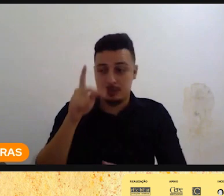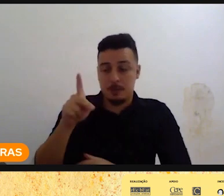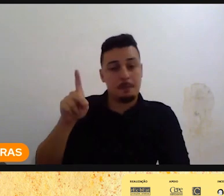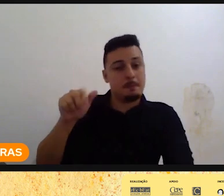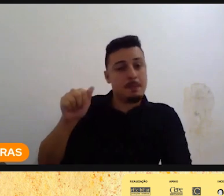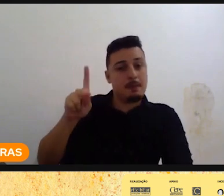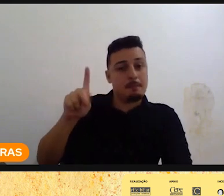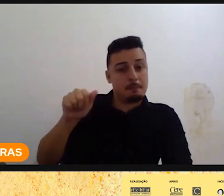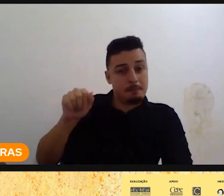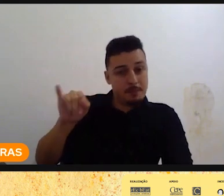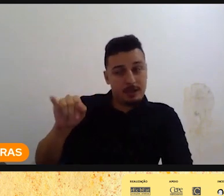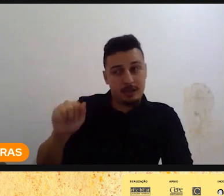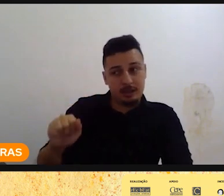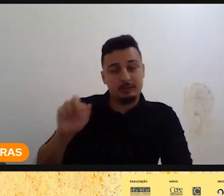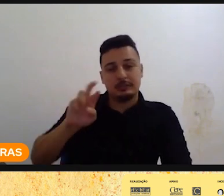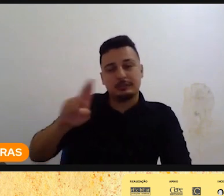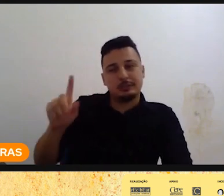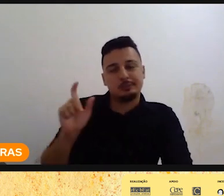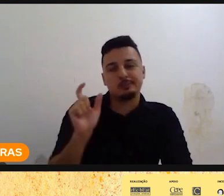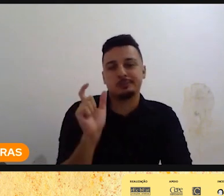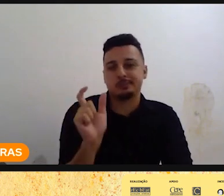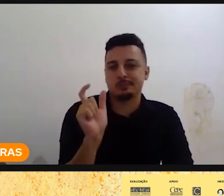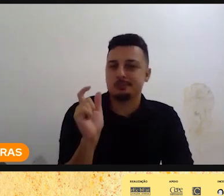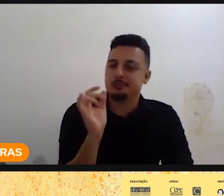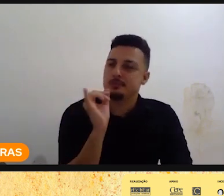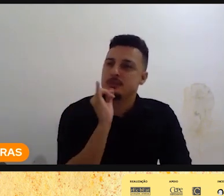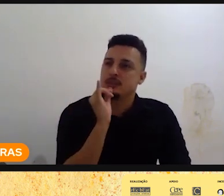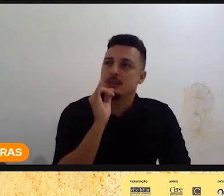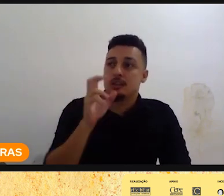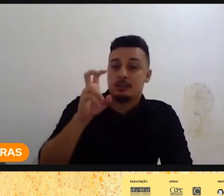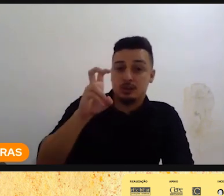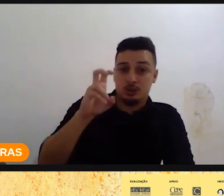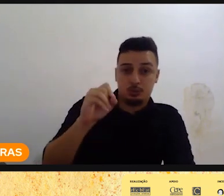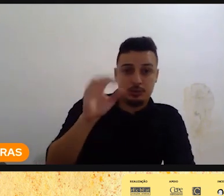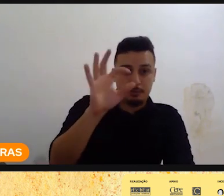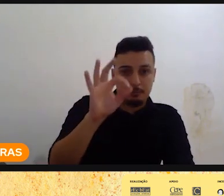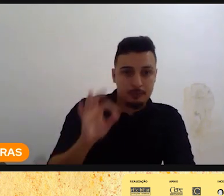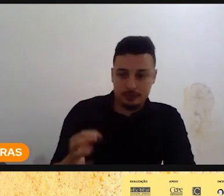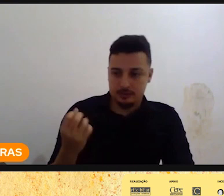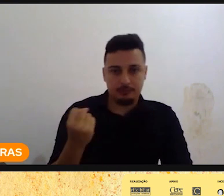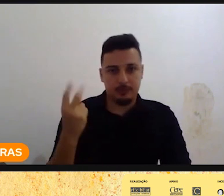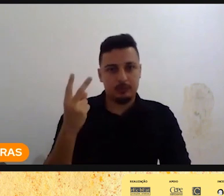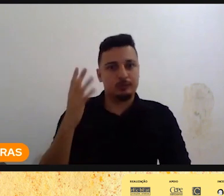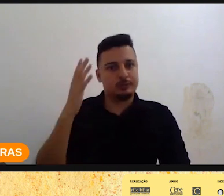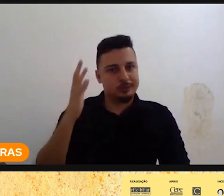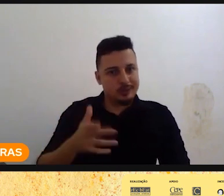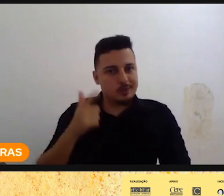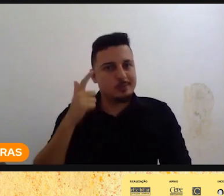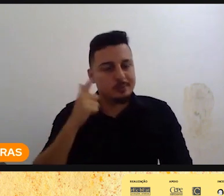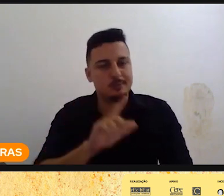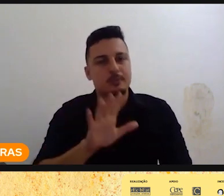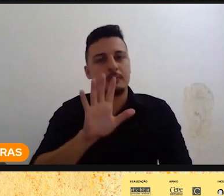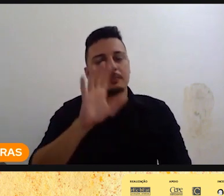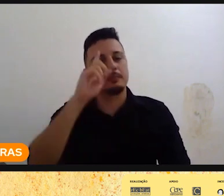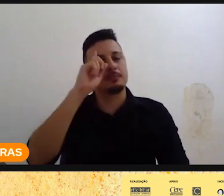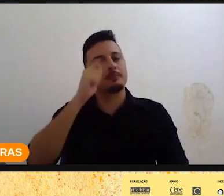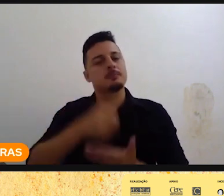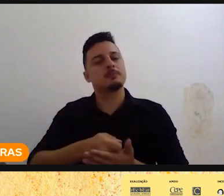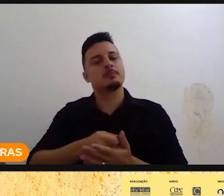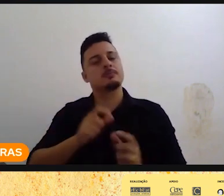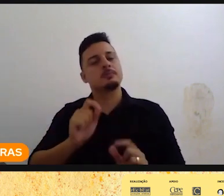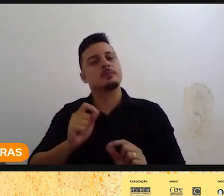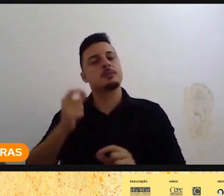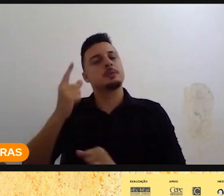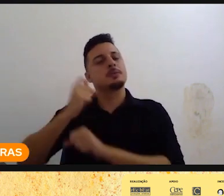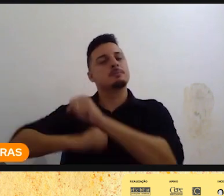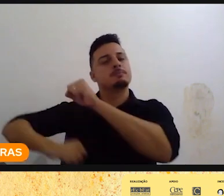pouco diferente, a gente está com um pouco mais de 50% do orçamento captado, mas a gente decidiu ano passado